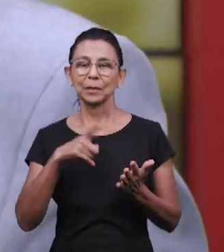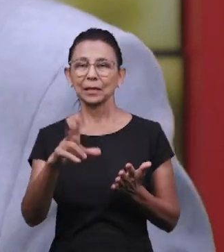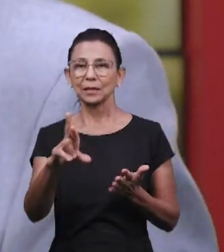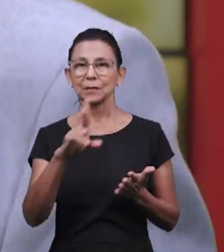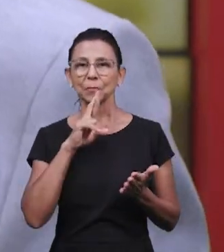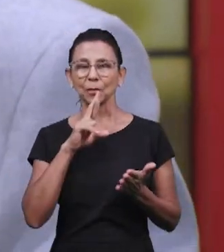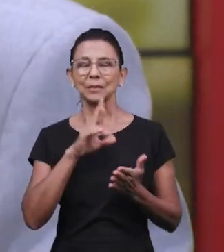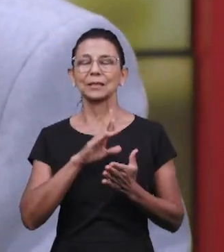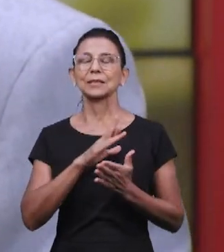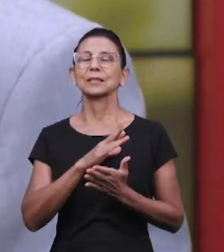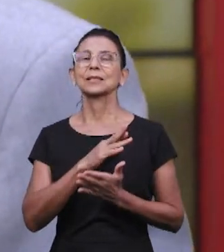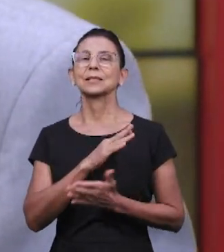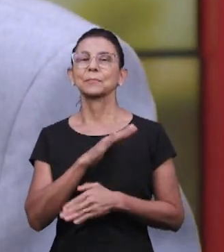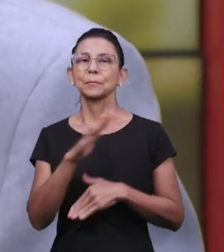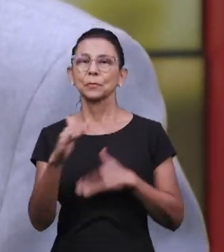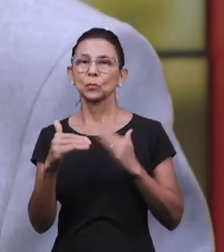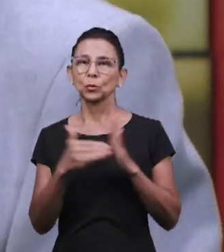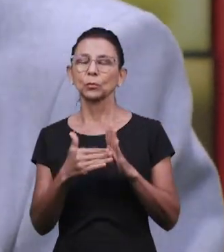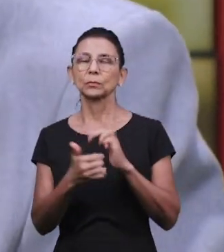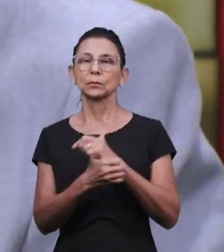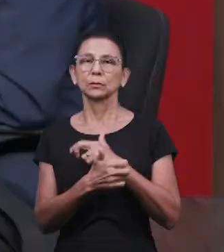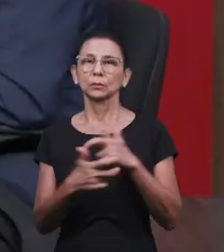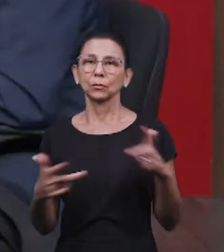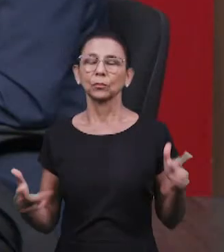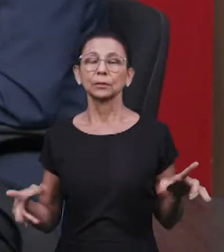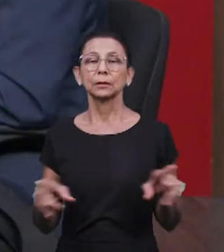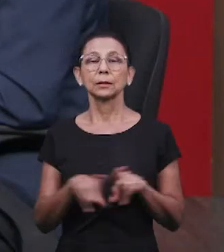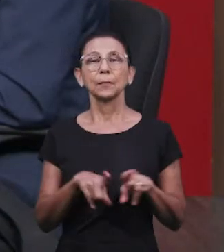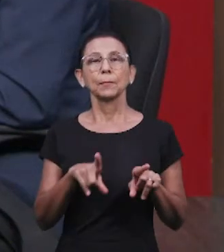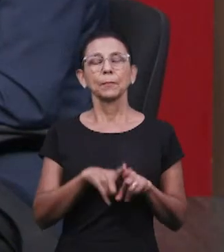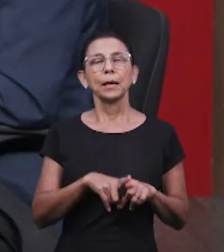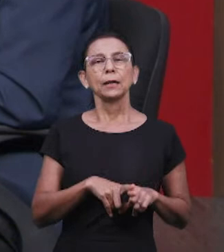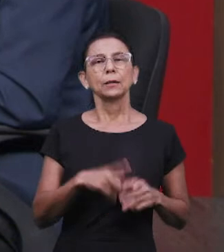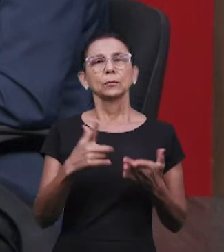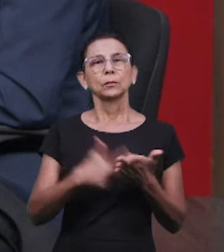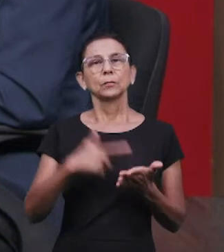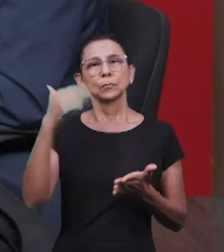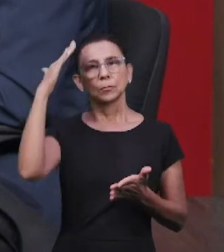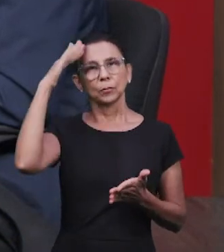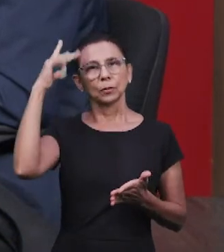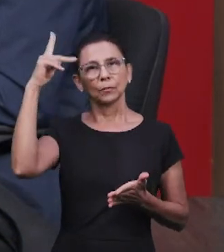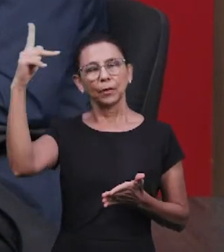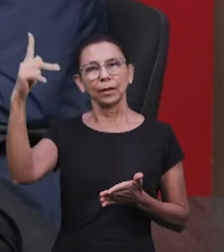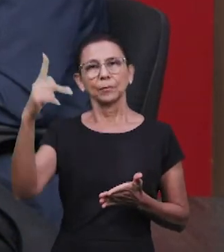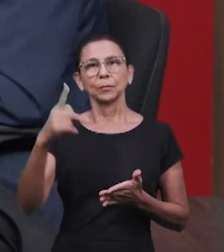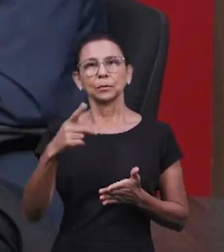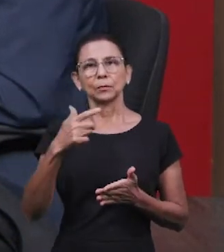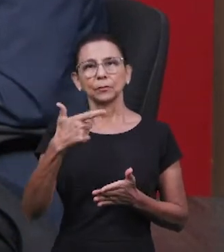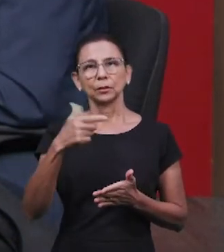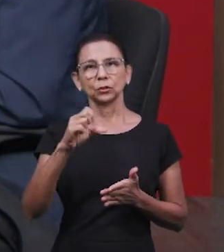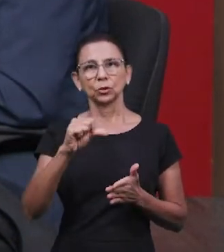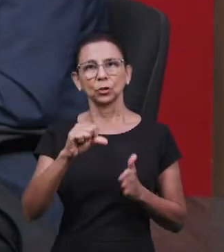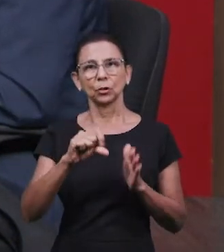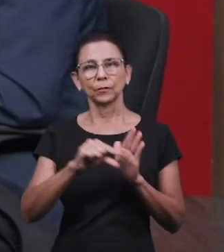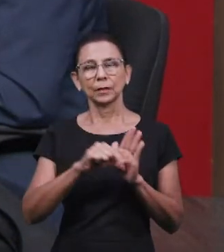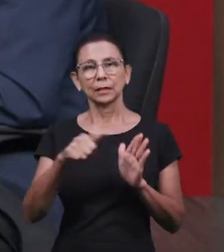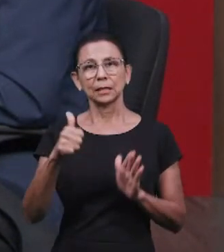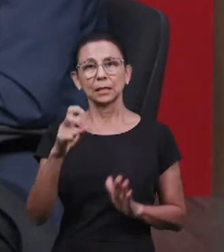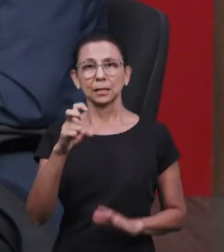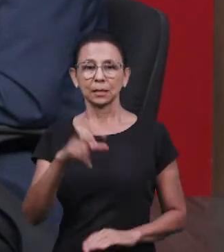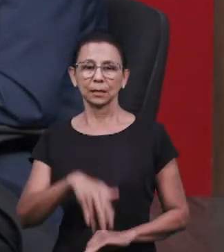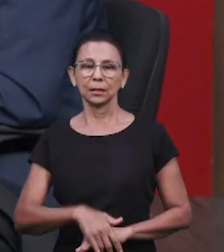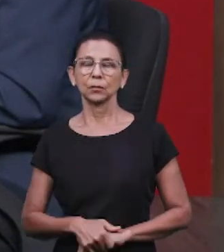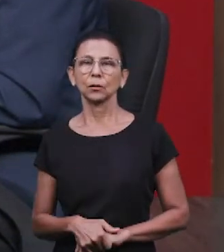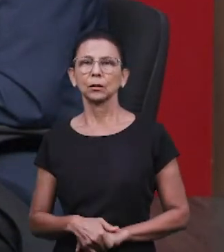nós. Isso é maravilhoso. Mas é importante lembrar, Jesus, que aqui em Provérbios 29:15 assim,